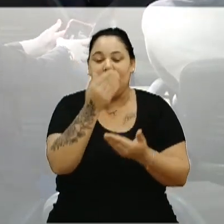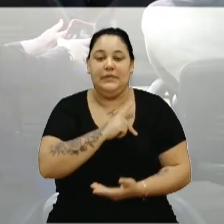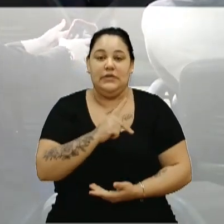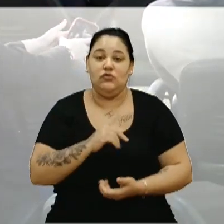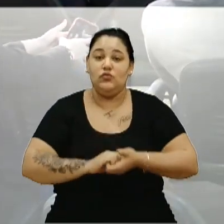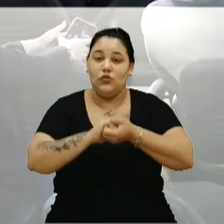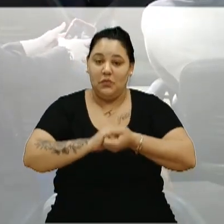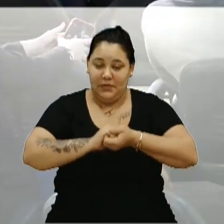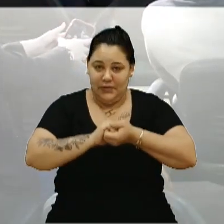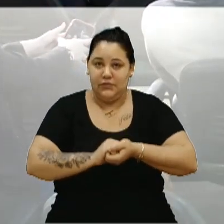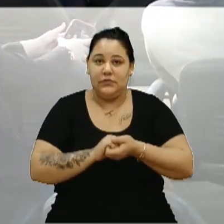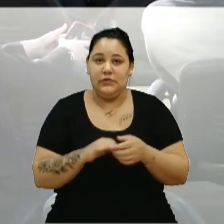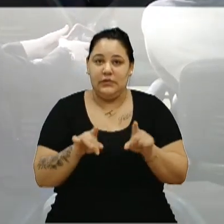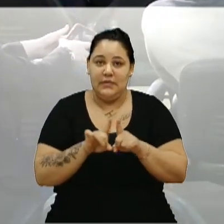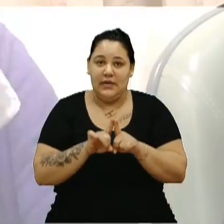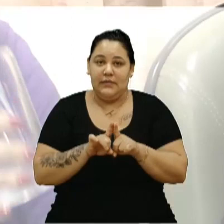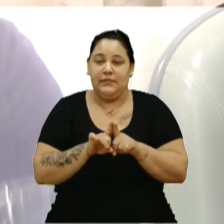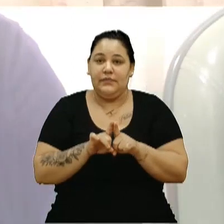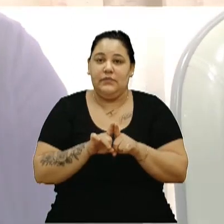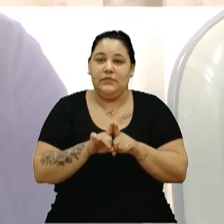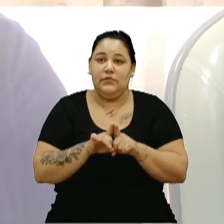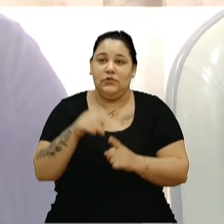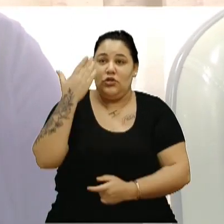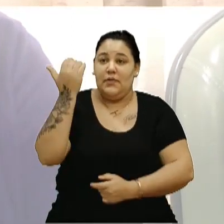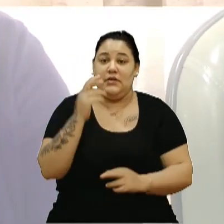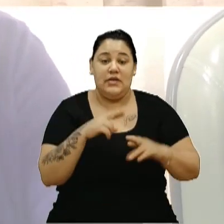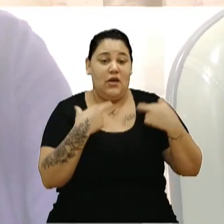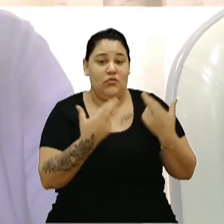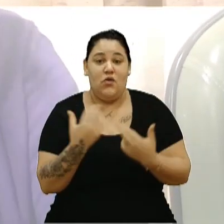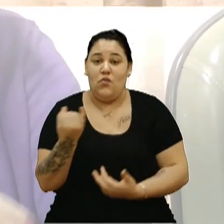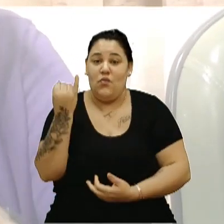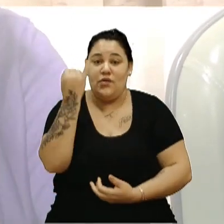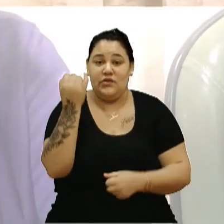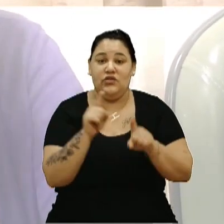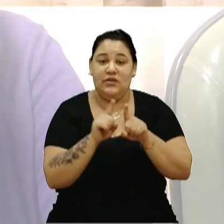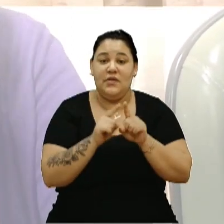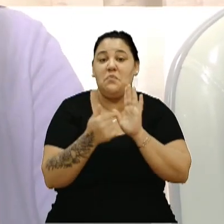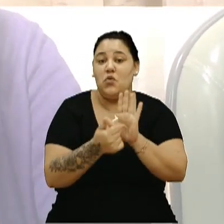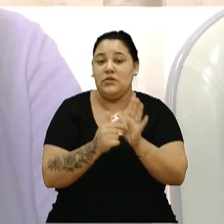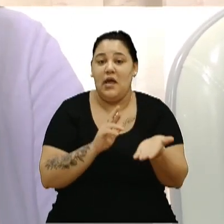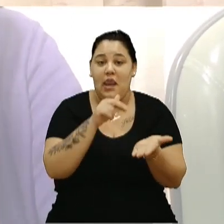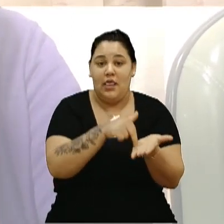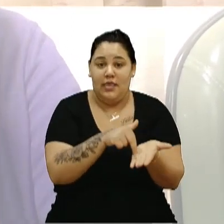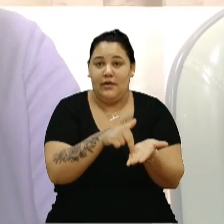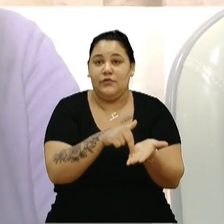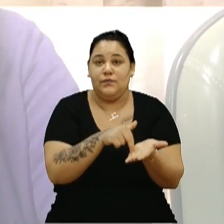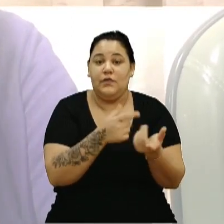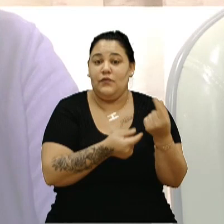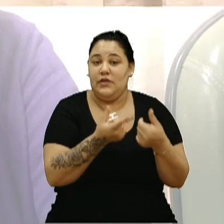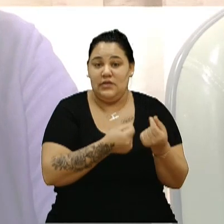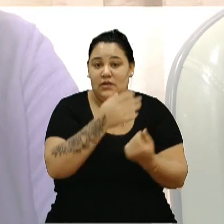Cumprimentos pelo chamamento a essa reunião tão importante, mostrando a realidade financeira, vamos dizer